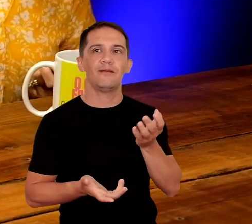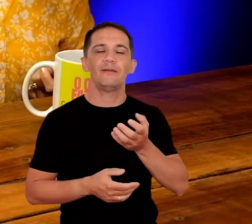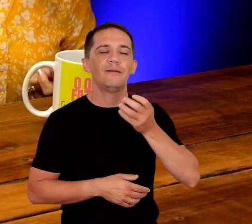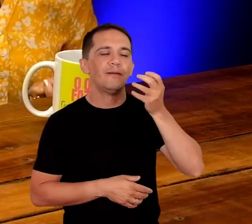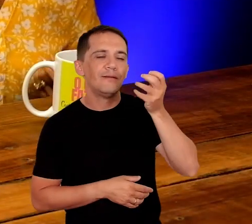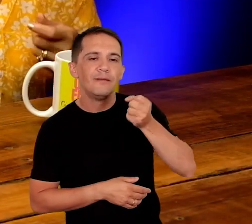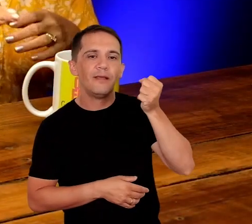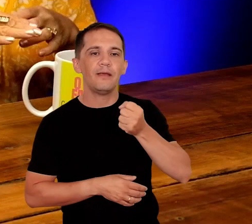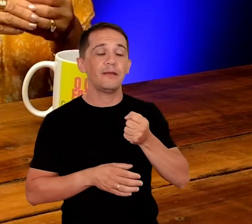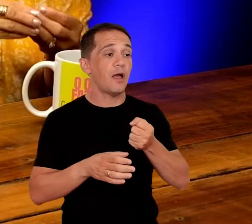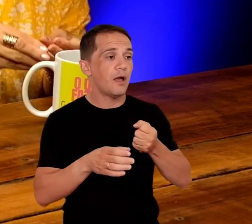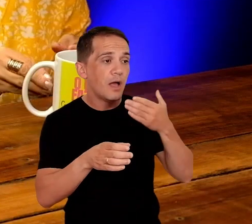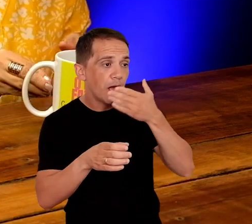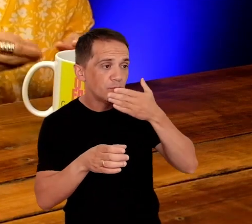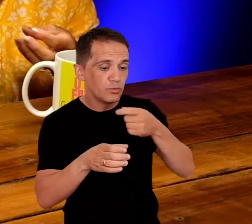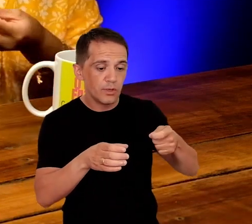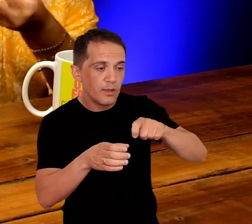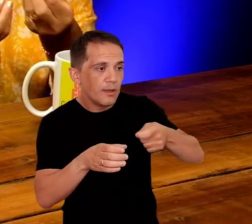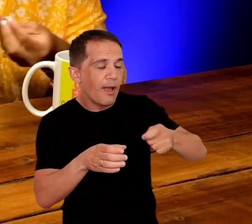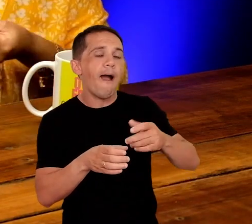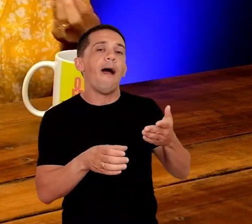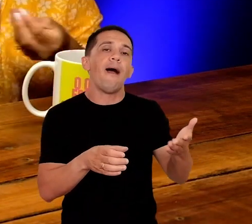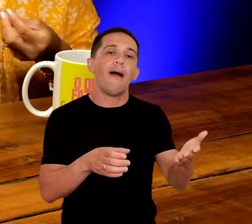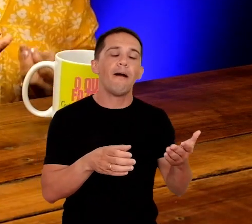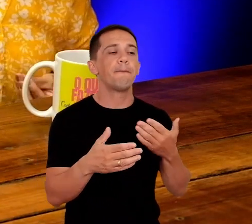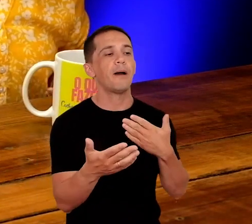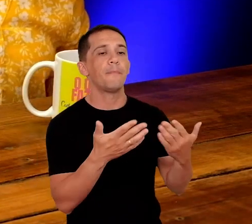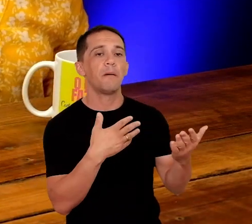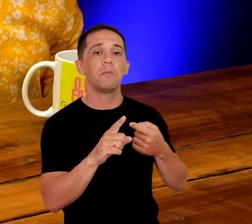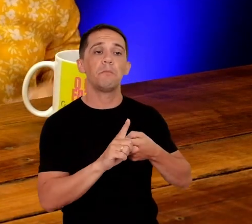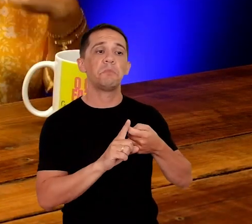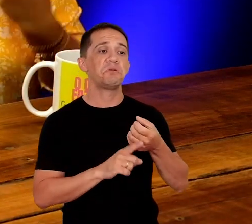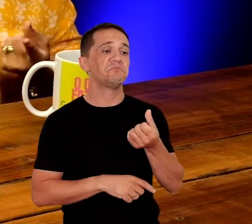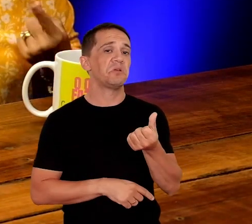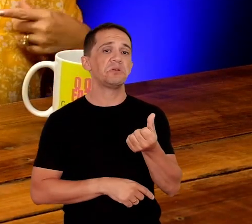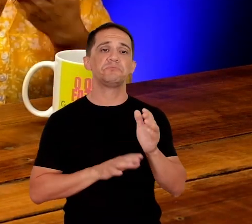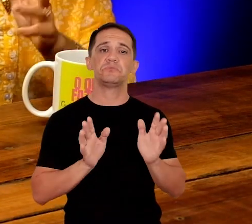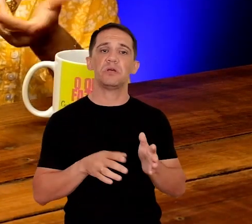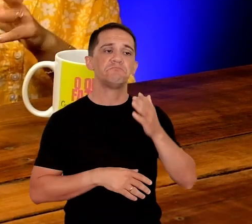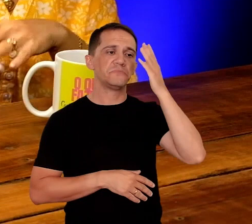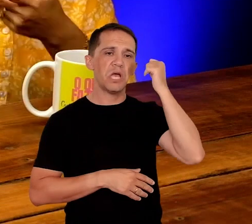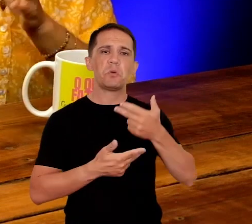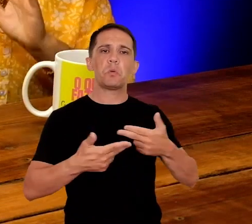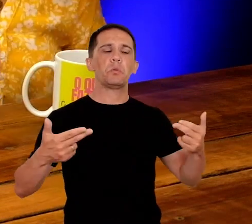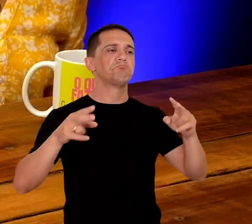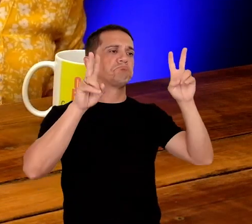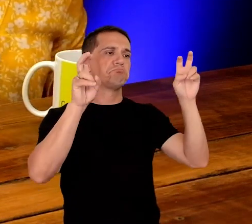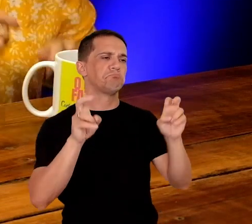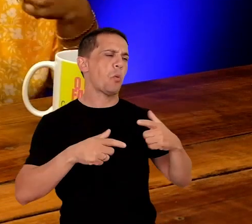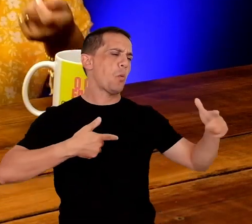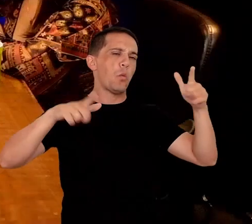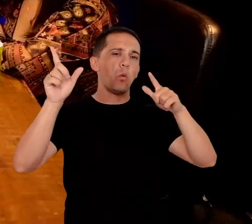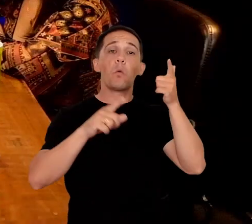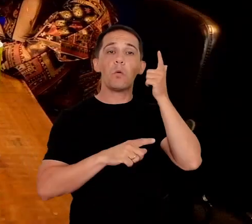leite, açúcar, coisas básicas de uma conversação. Às vezes, em 6 meses, tu nem percebe, tu tá conversando com ele sobre outras coisas.